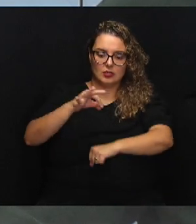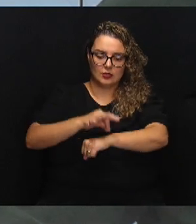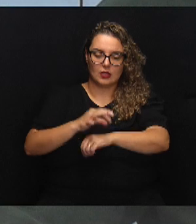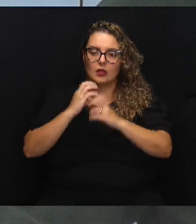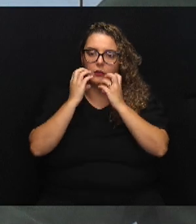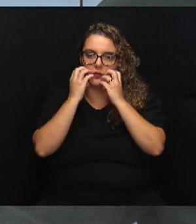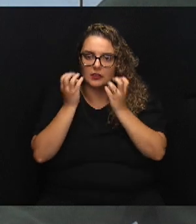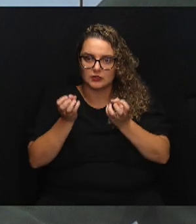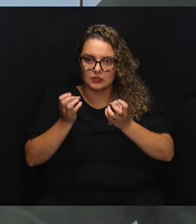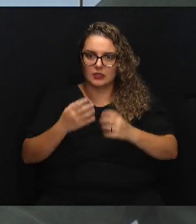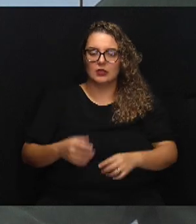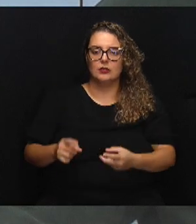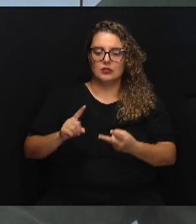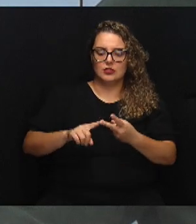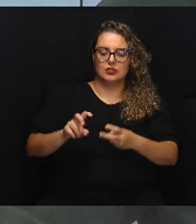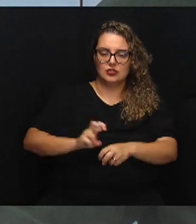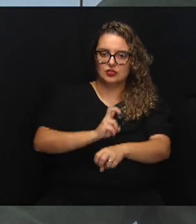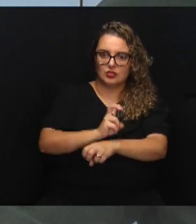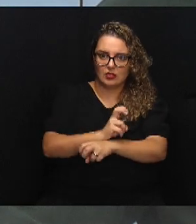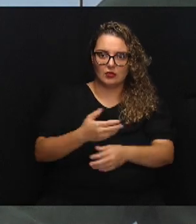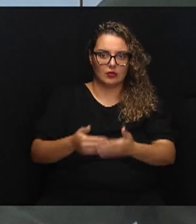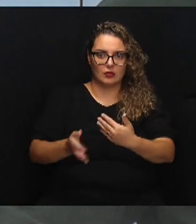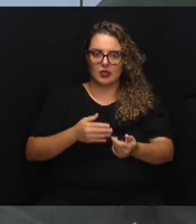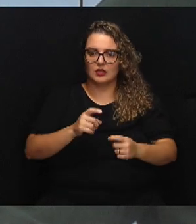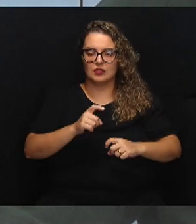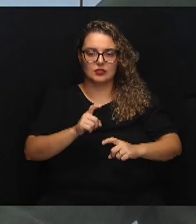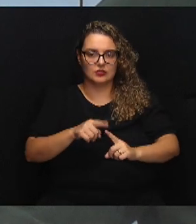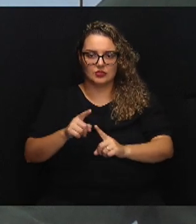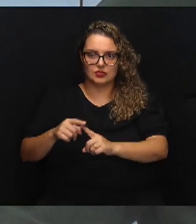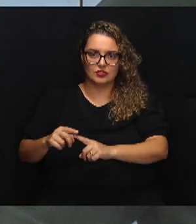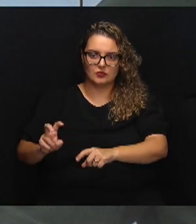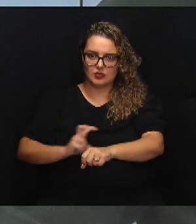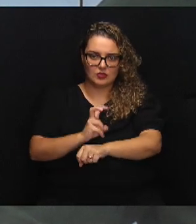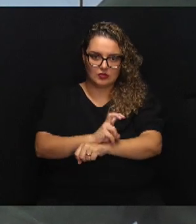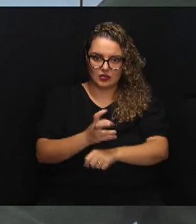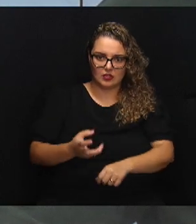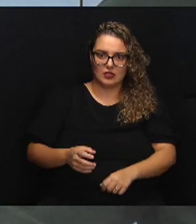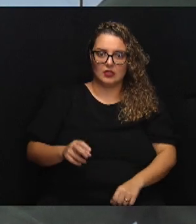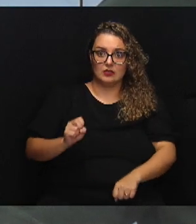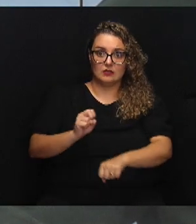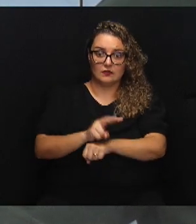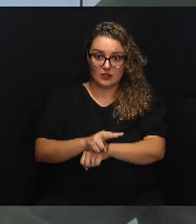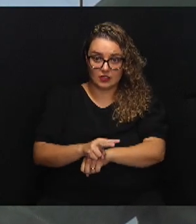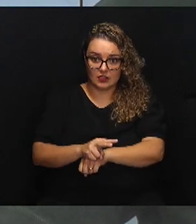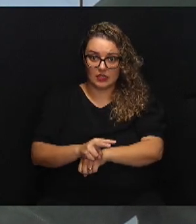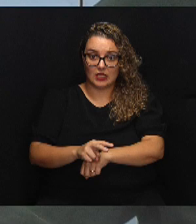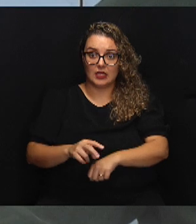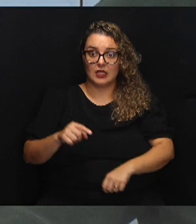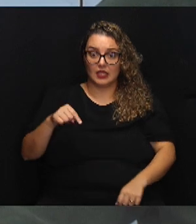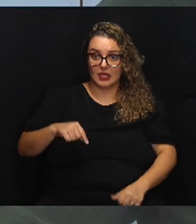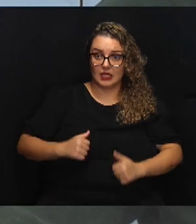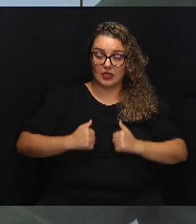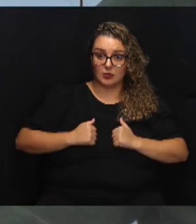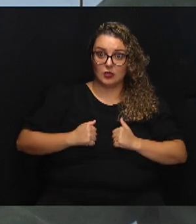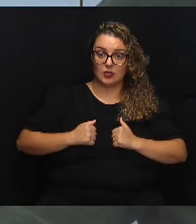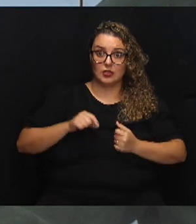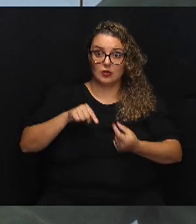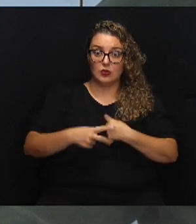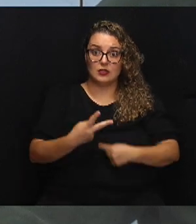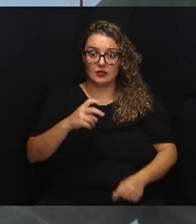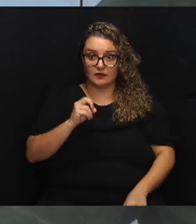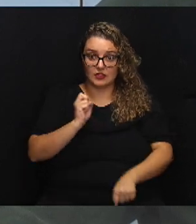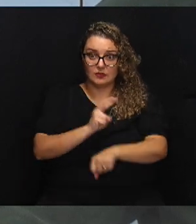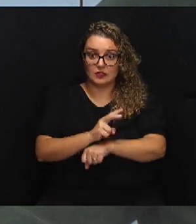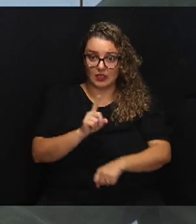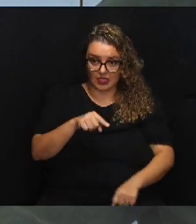capivara, de cascavel, de qualquer tipo de cobra que seja venenosa, ele é imune a 20 picadas, é isso, Débora? É